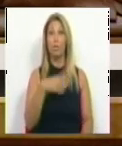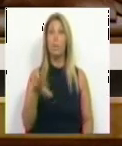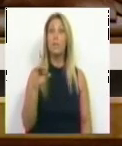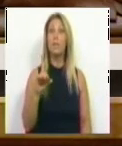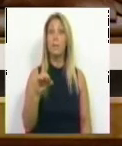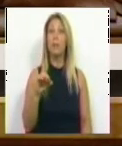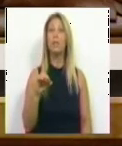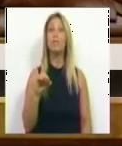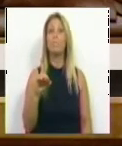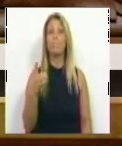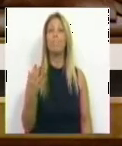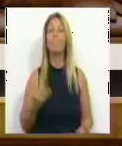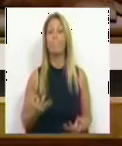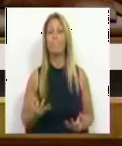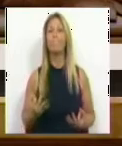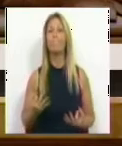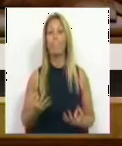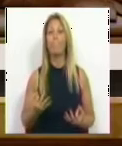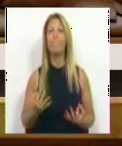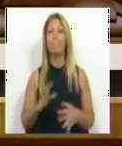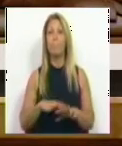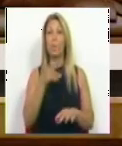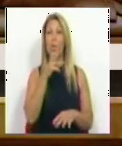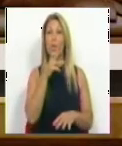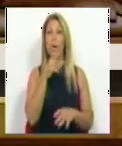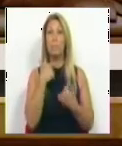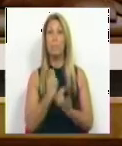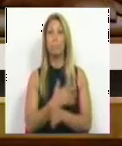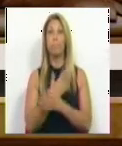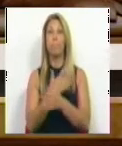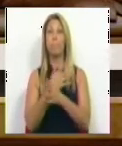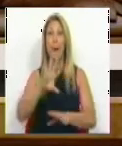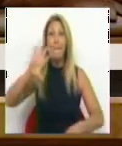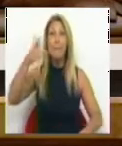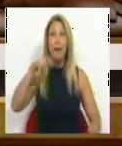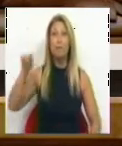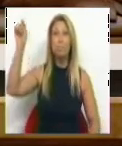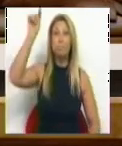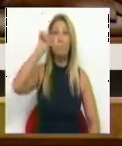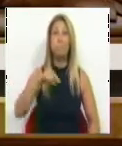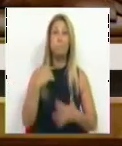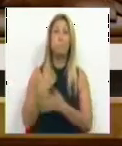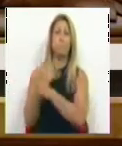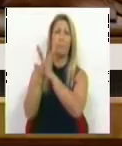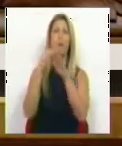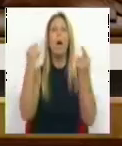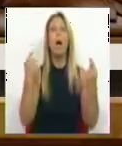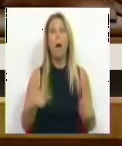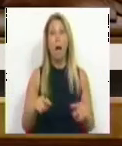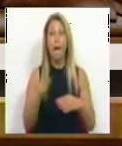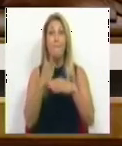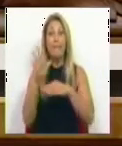está a ser marcado pelo flagelo dos incêndios que graça pelo nosso país. Temos metade da